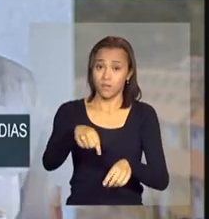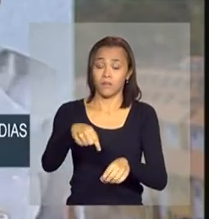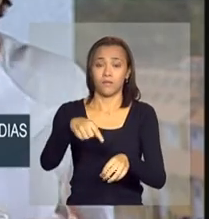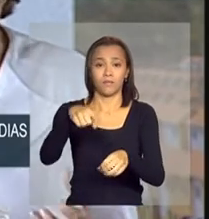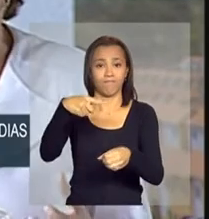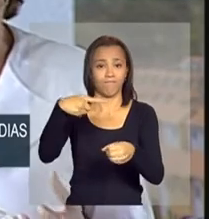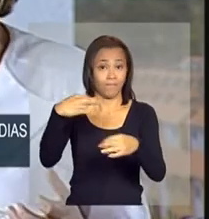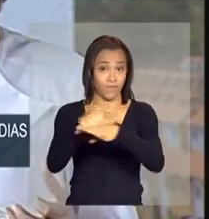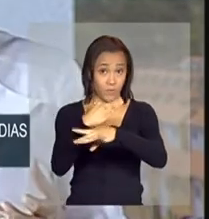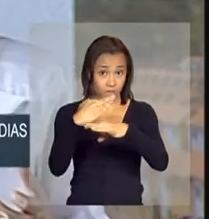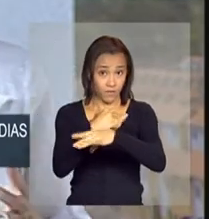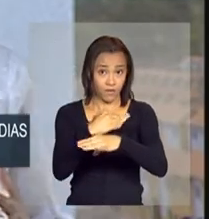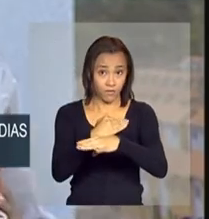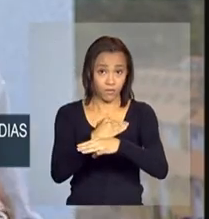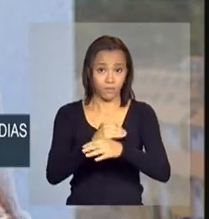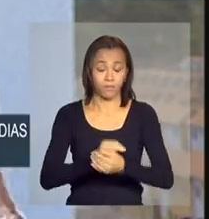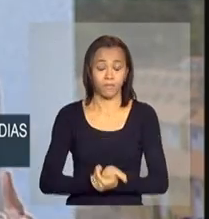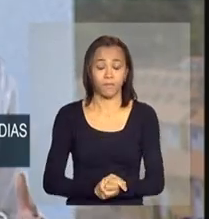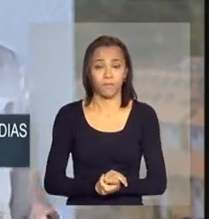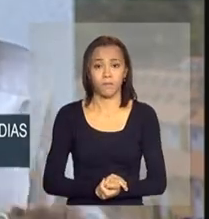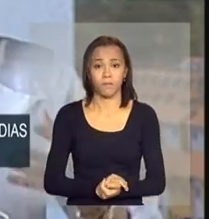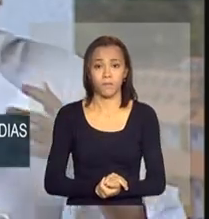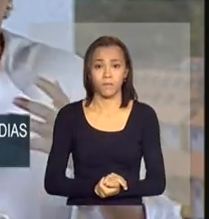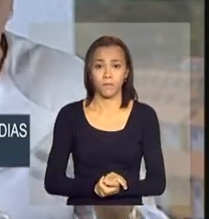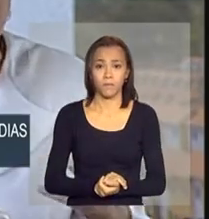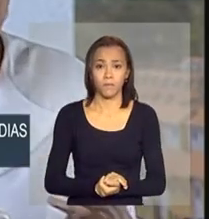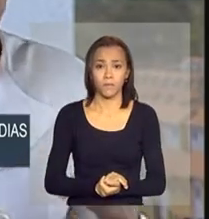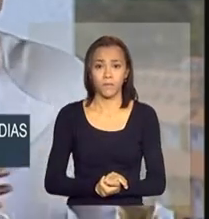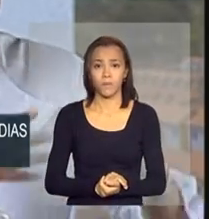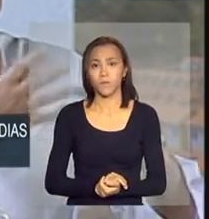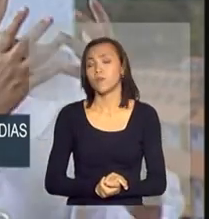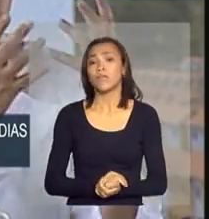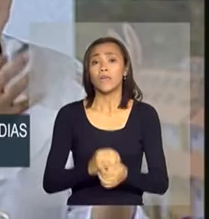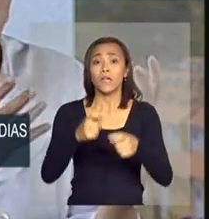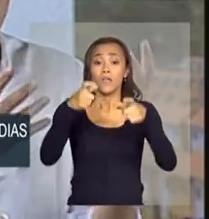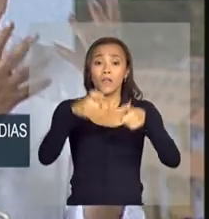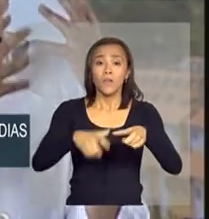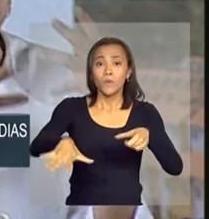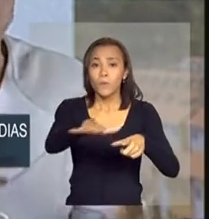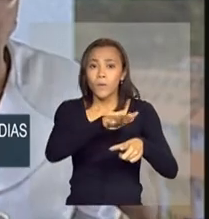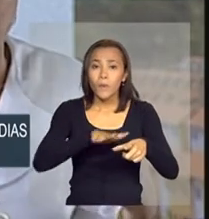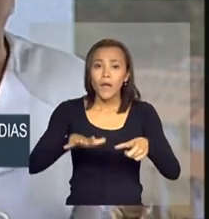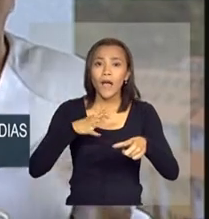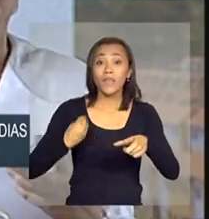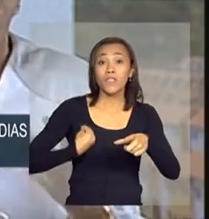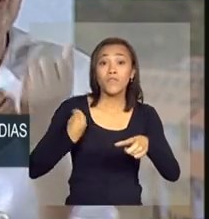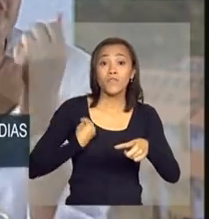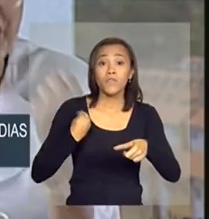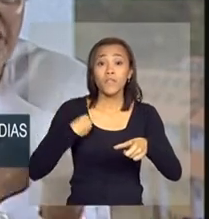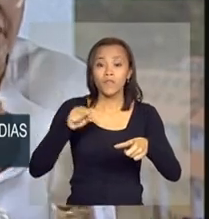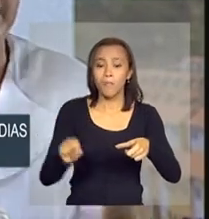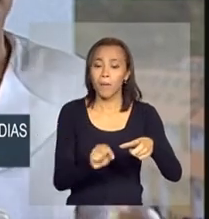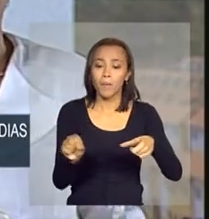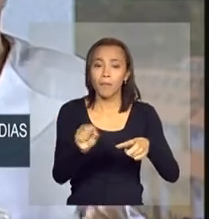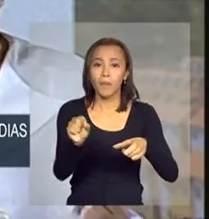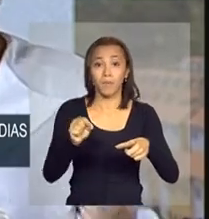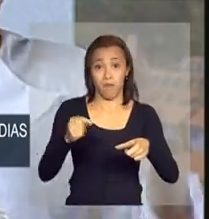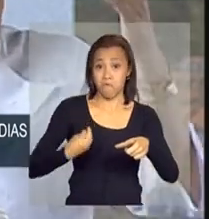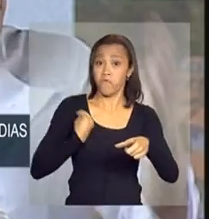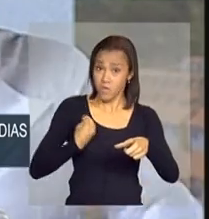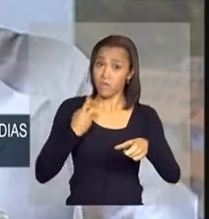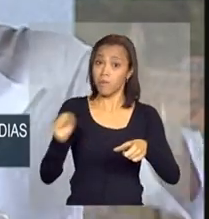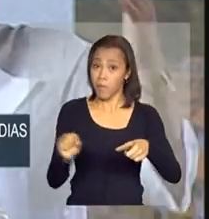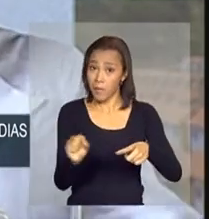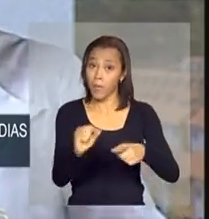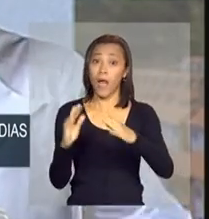é uma cidade o local onde moram as pessoas onde vivem as